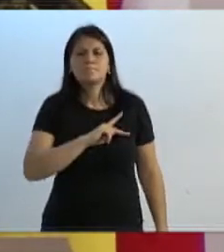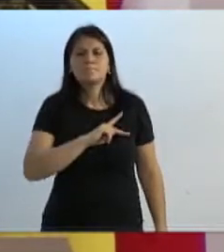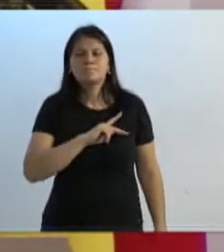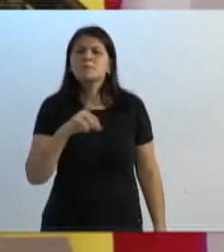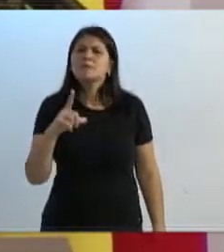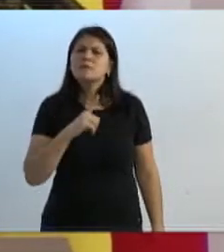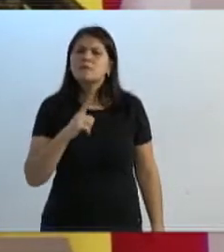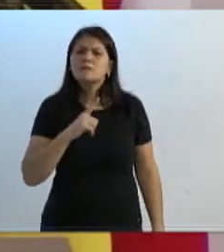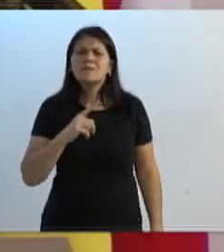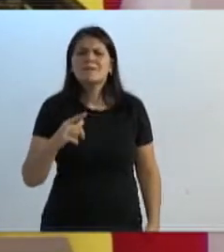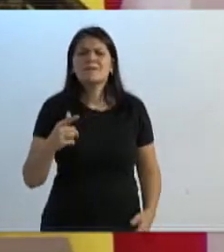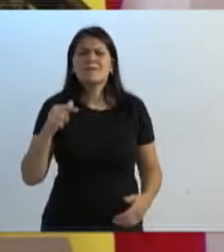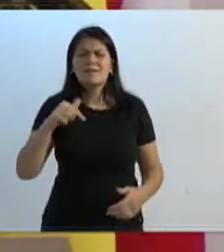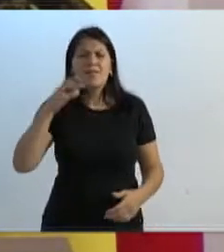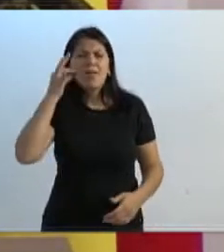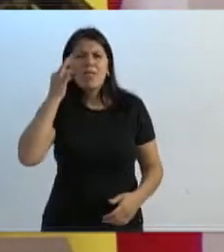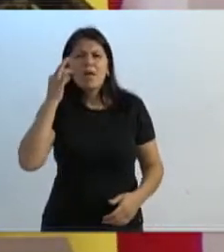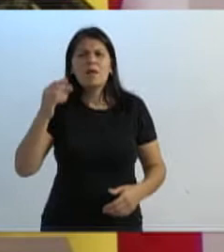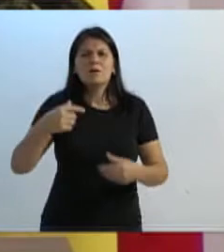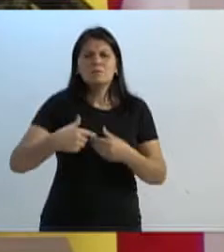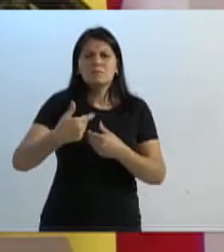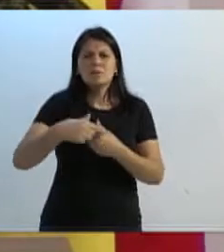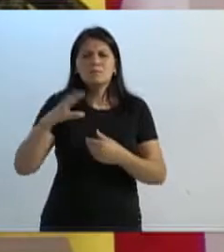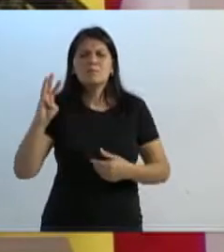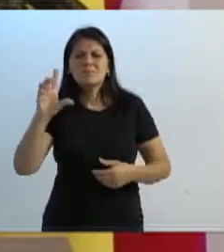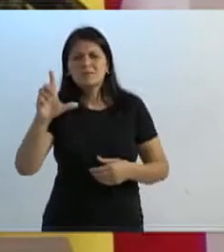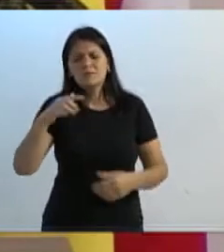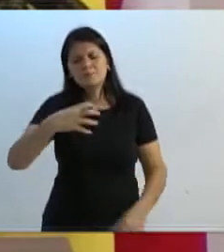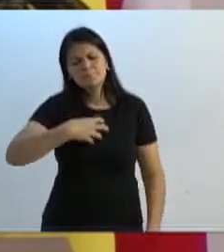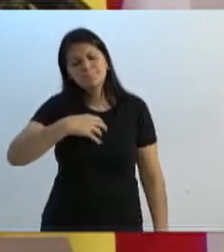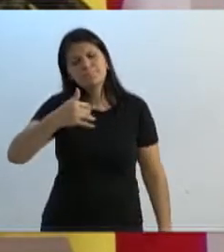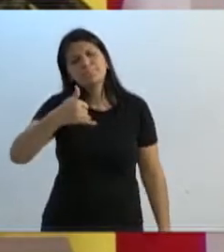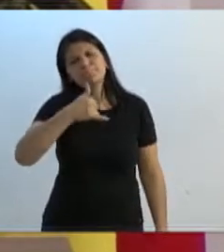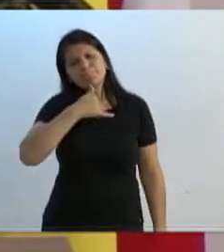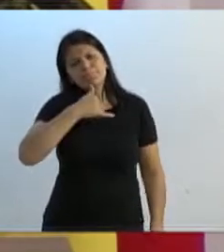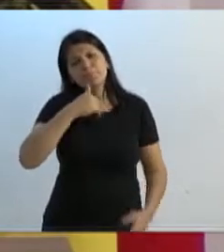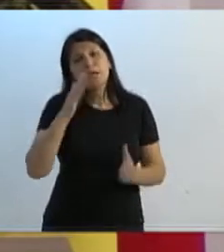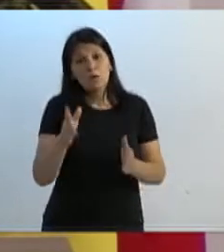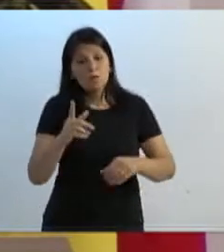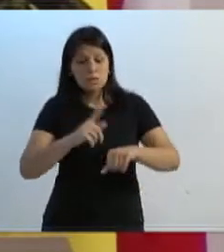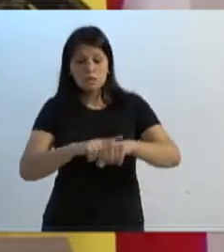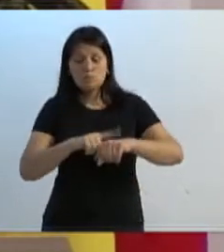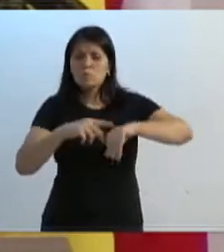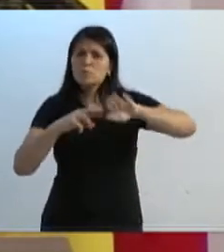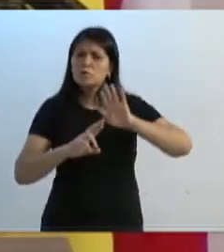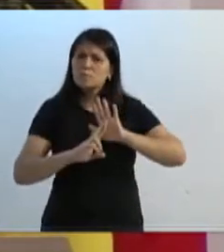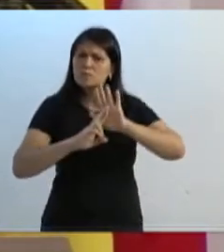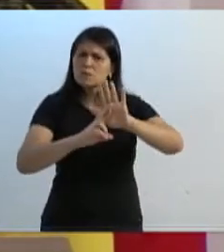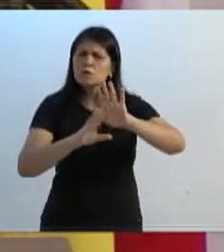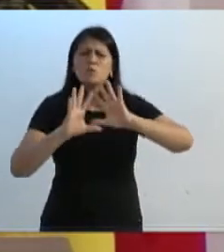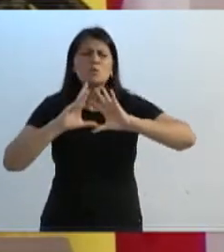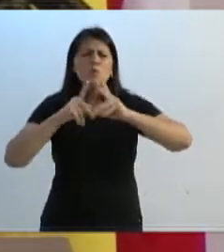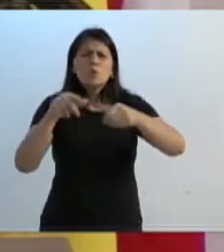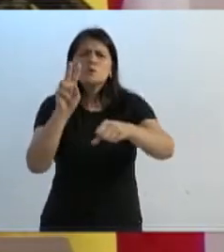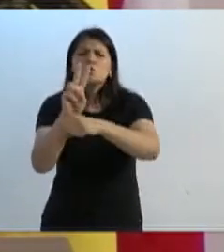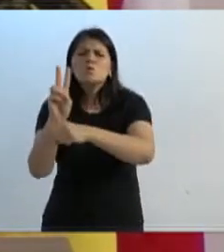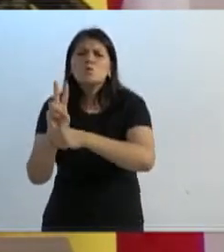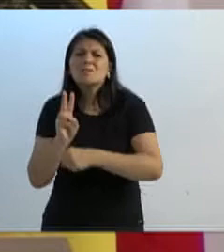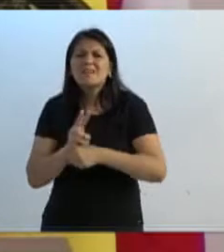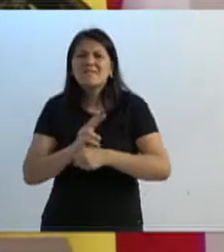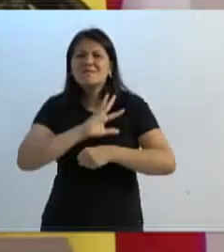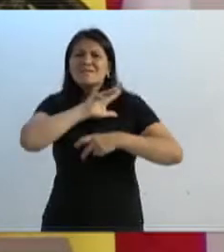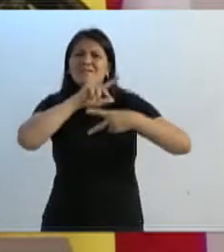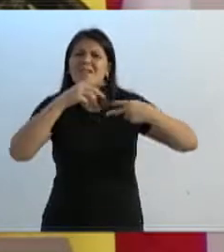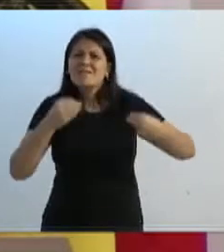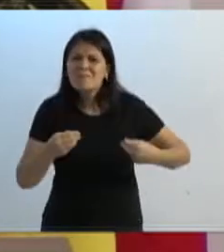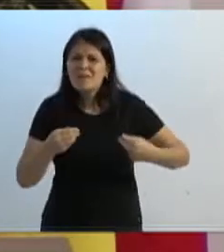cidade que eu lamento, e eu quero, nesse momento, representando com muito orgulho todas as protetoras independentes dessa cidade,